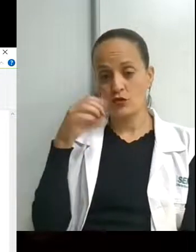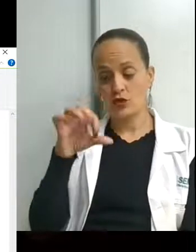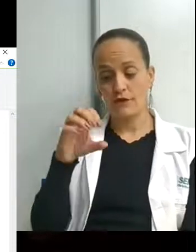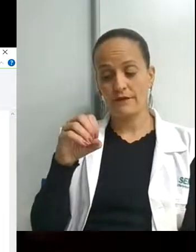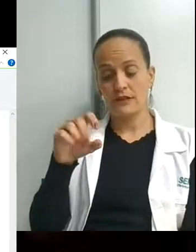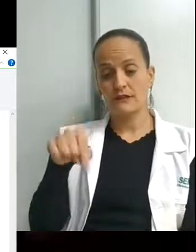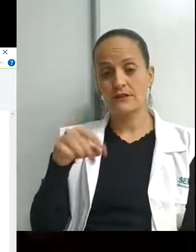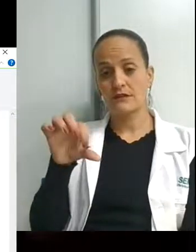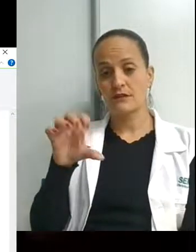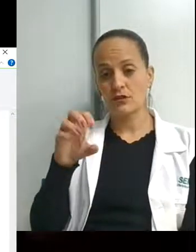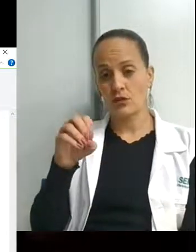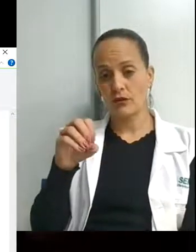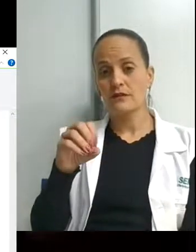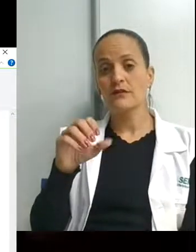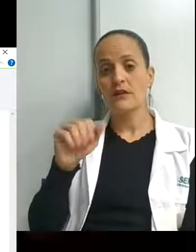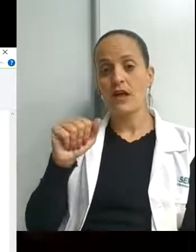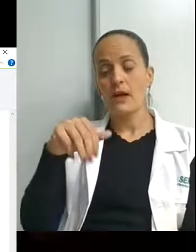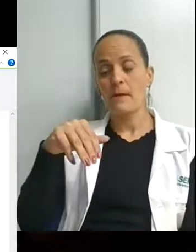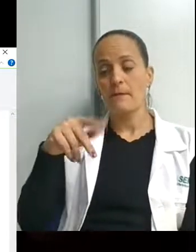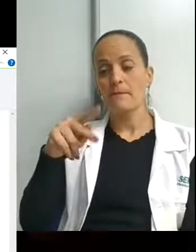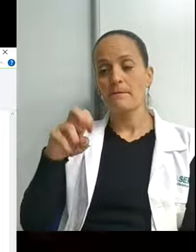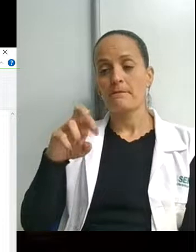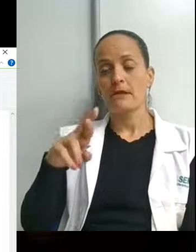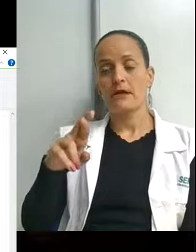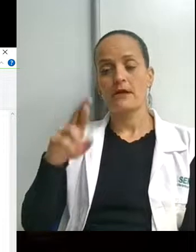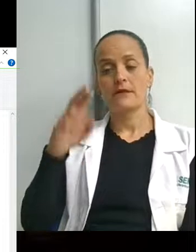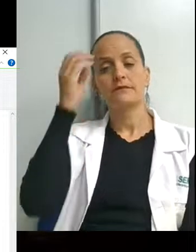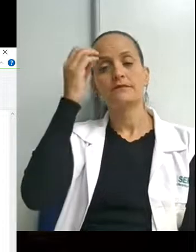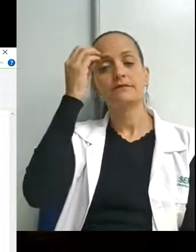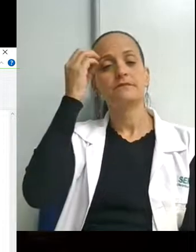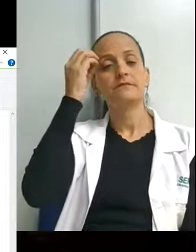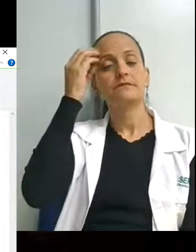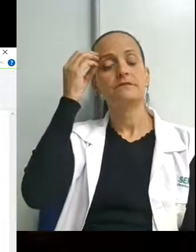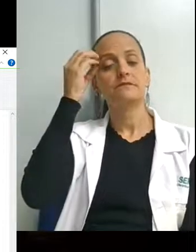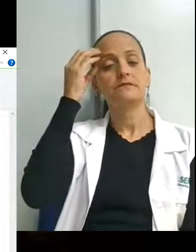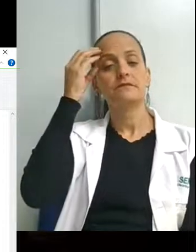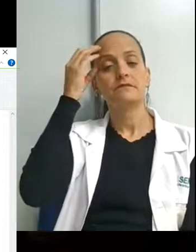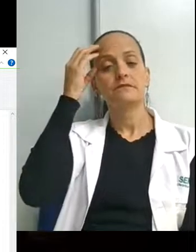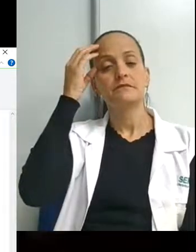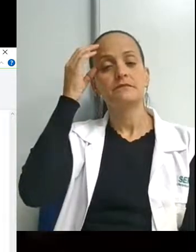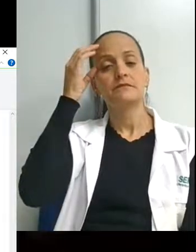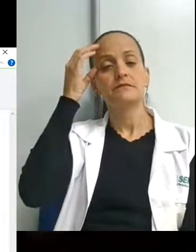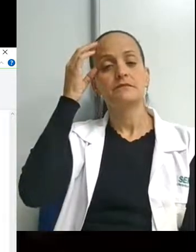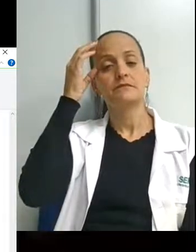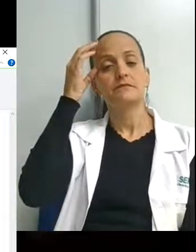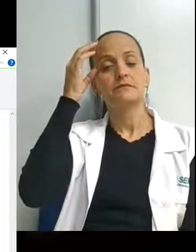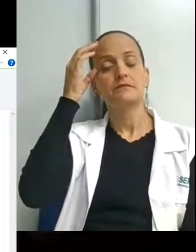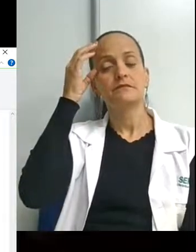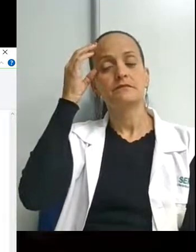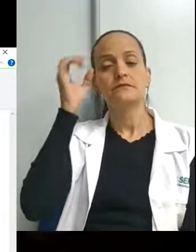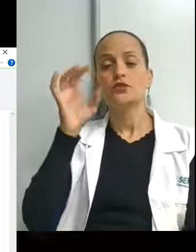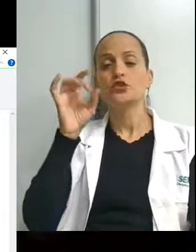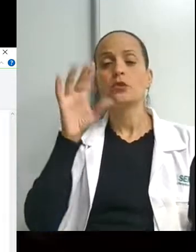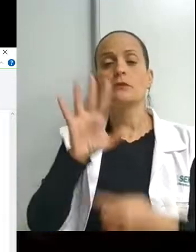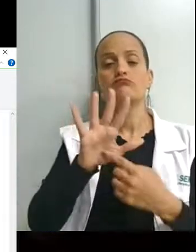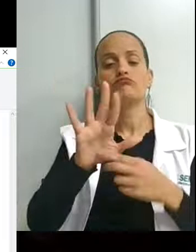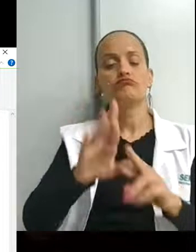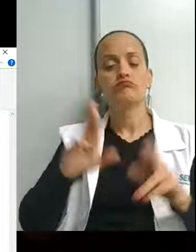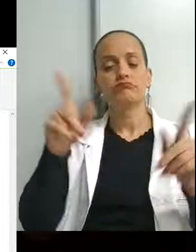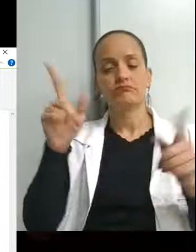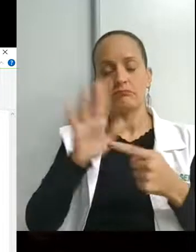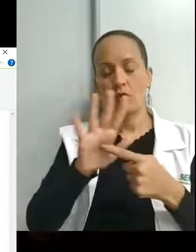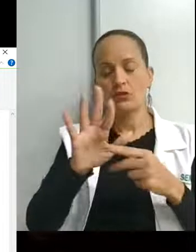90,90 ampere, certo? Então, ó, vou colocar isso aqui de preto só para a gente diferenciar. O que